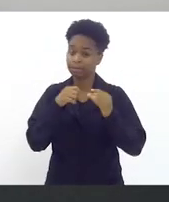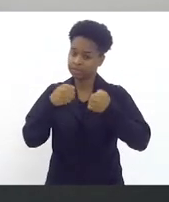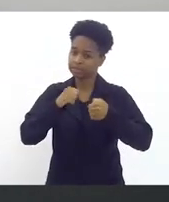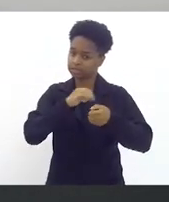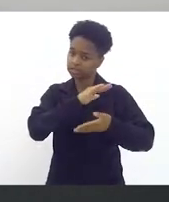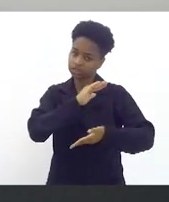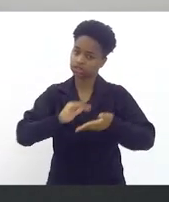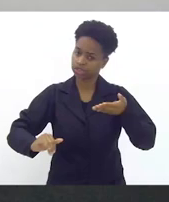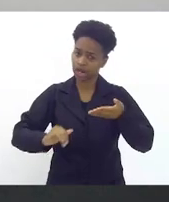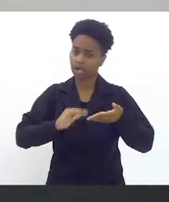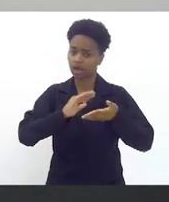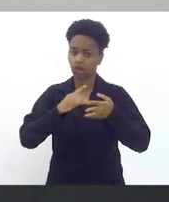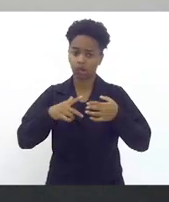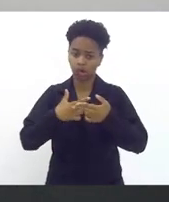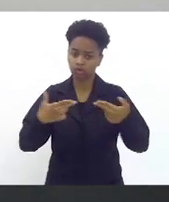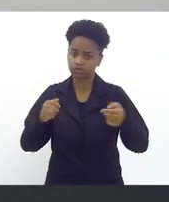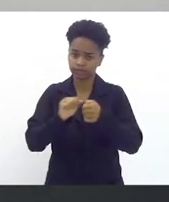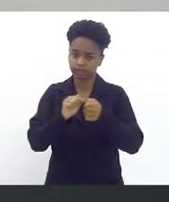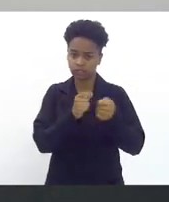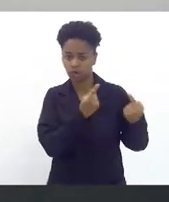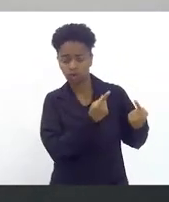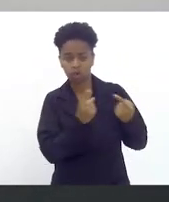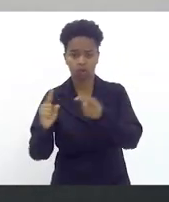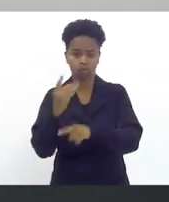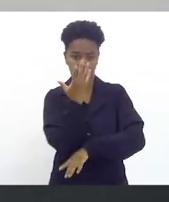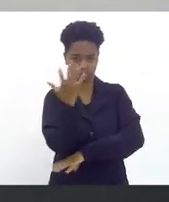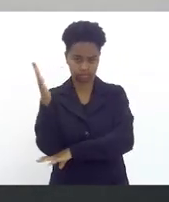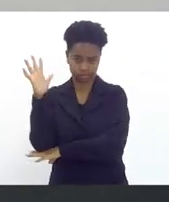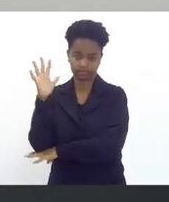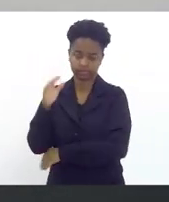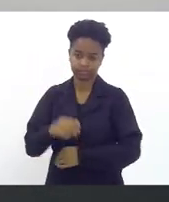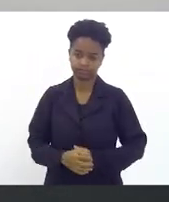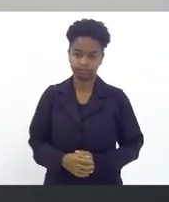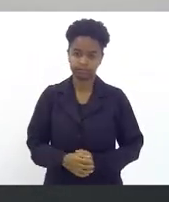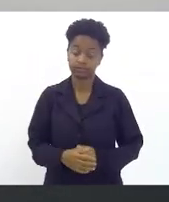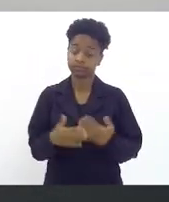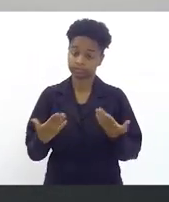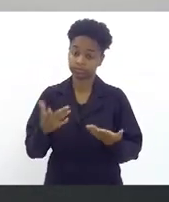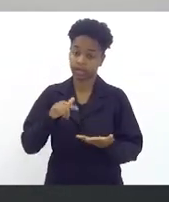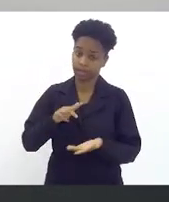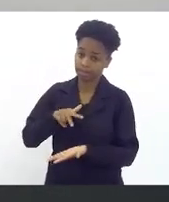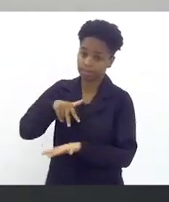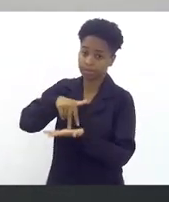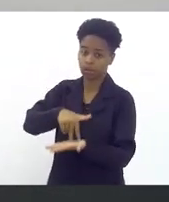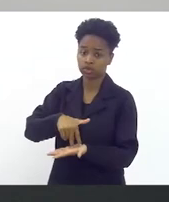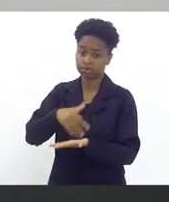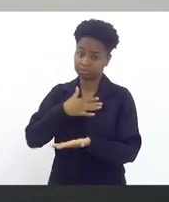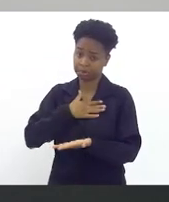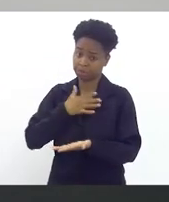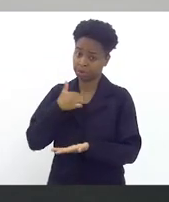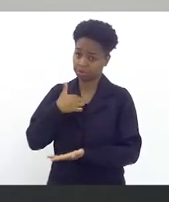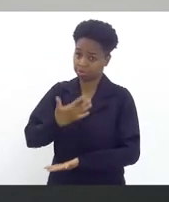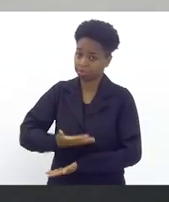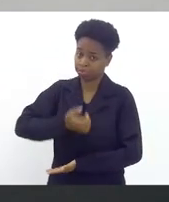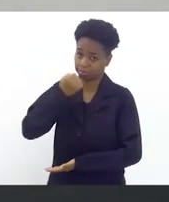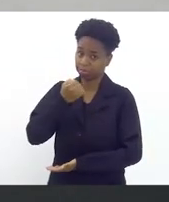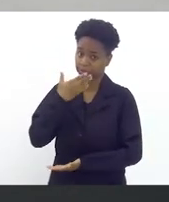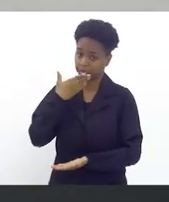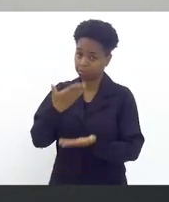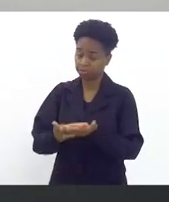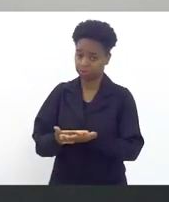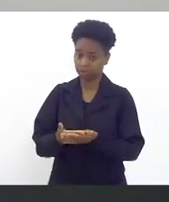as lambanças anti ecológicas que a câmara fez uma posição para mim surpreendente